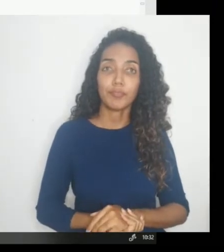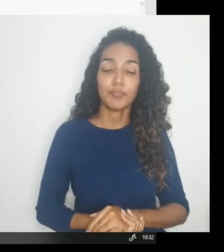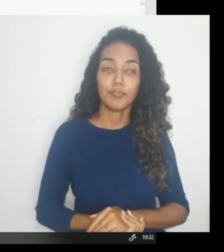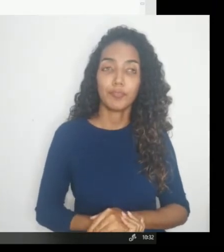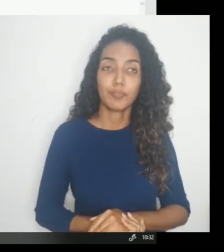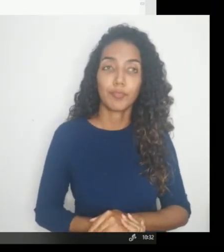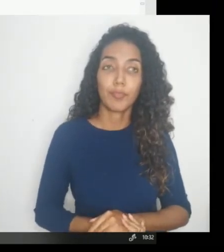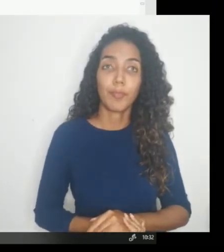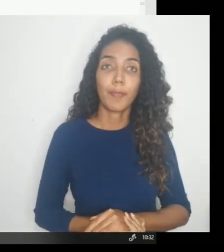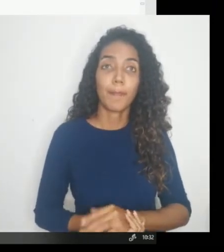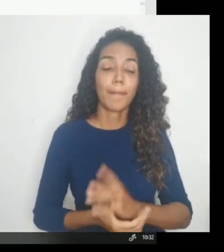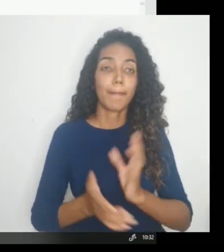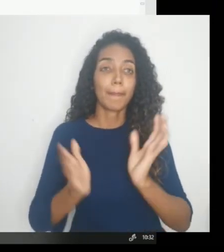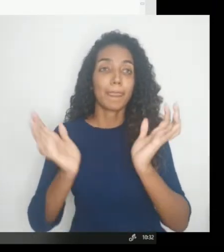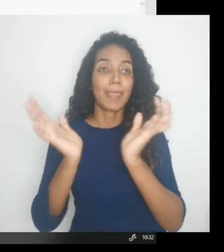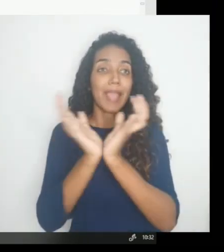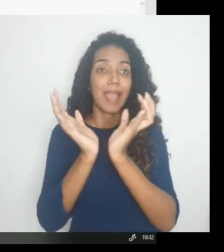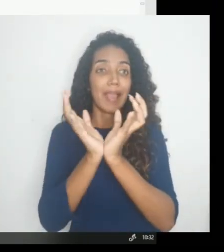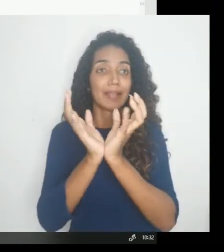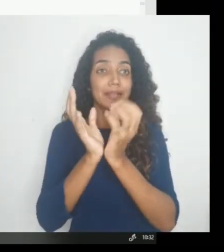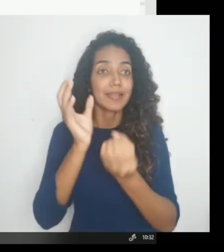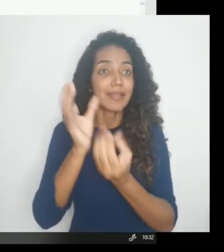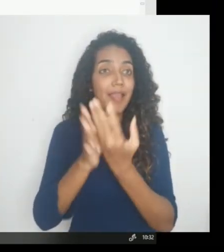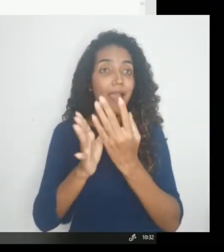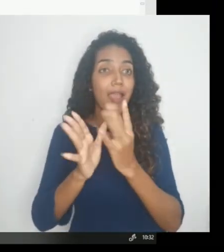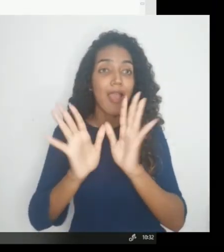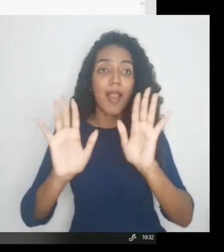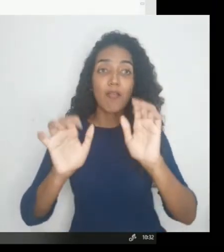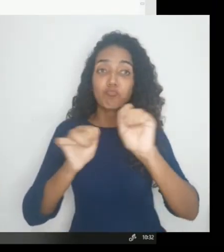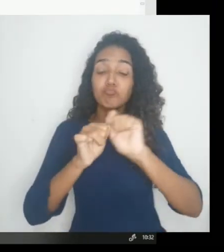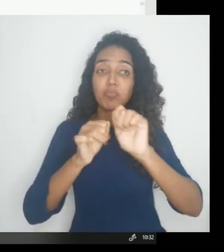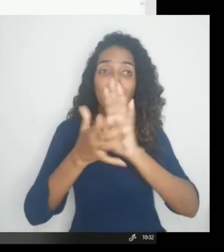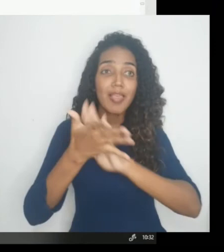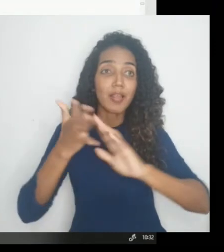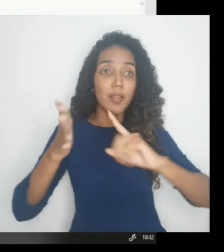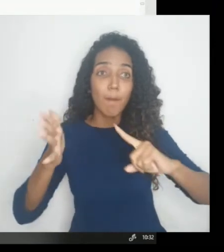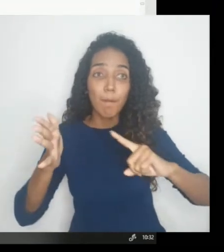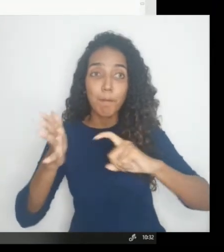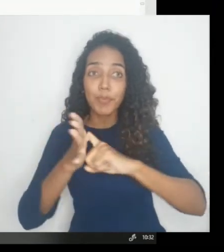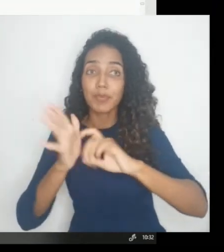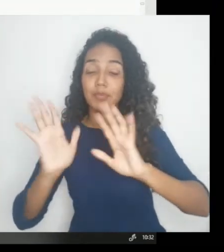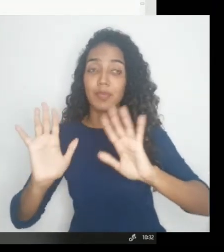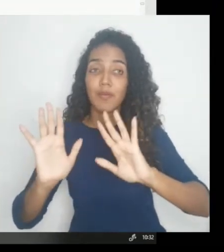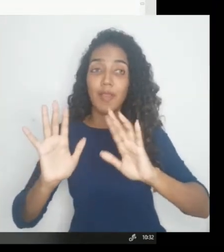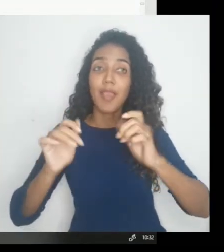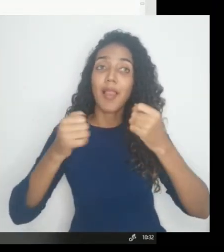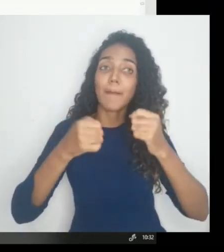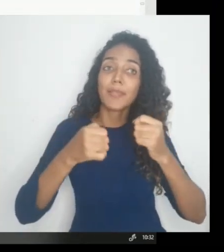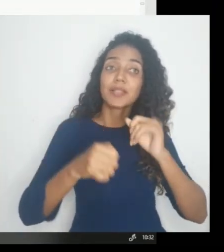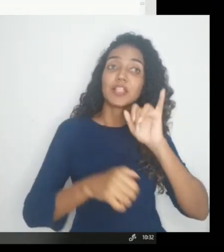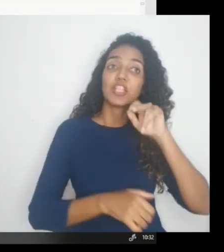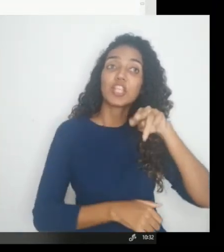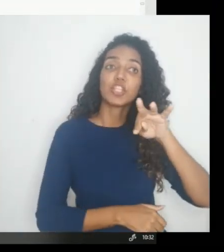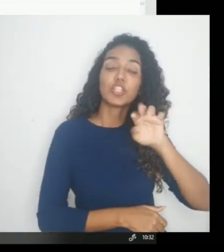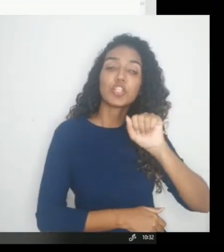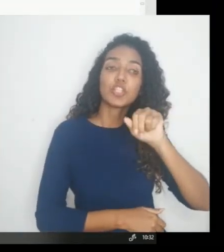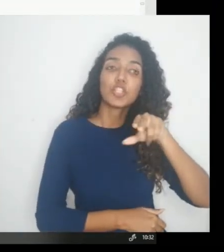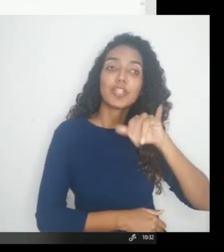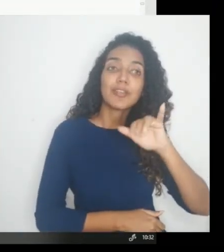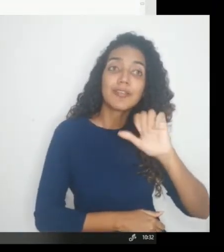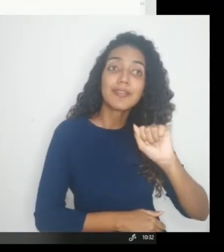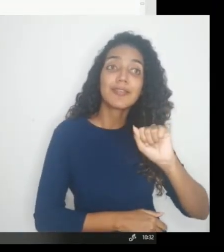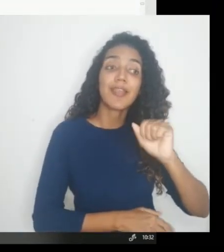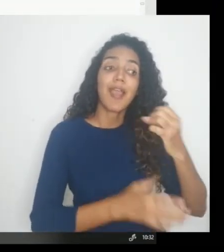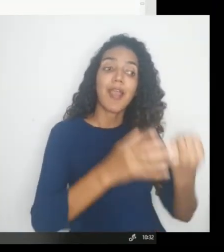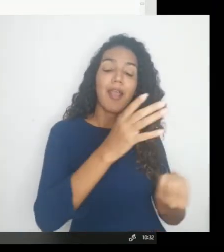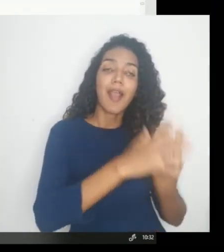executa nada. Classes precisam ser instanciadas em termos de objetos para aí sim executarem um programa.